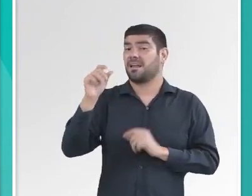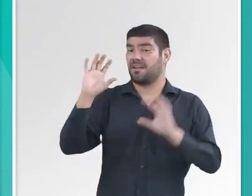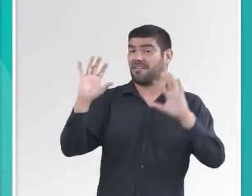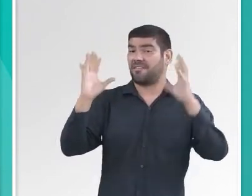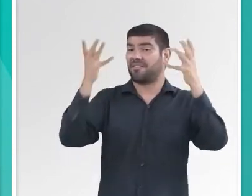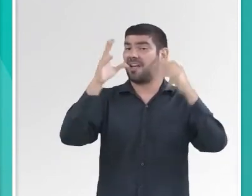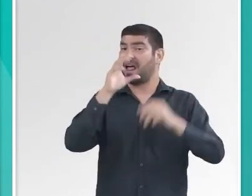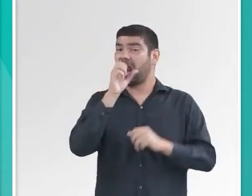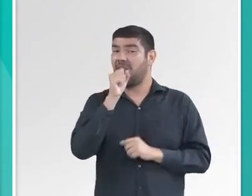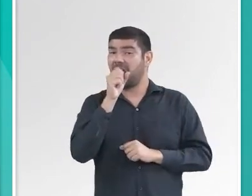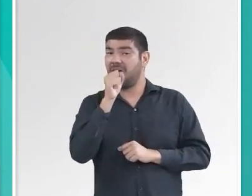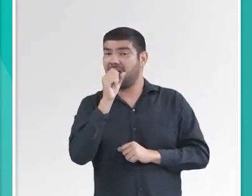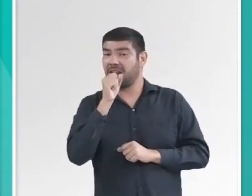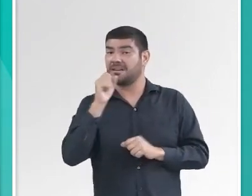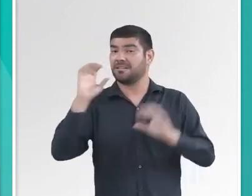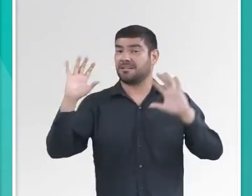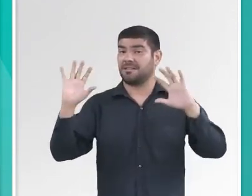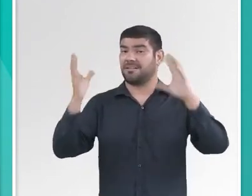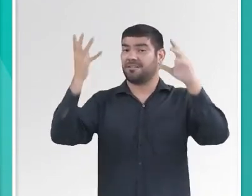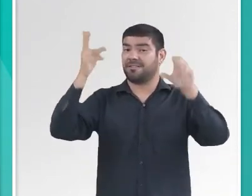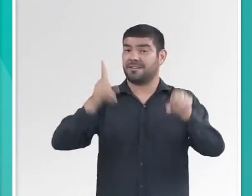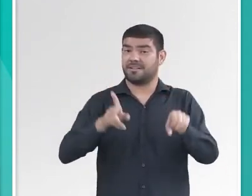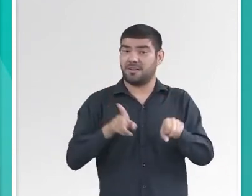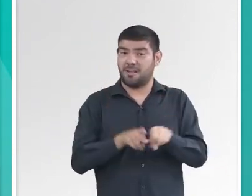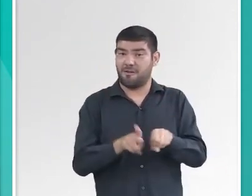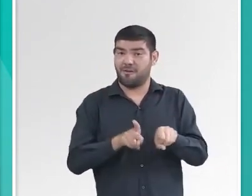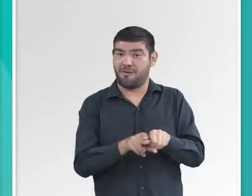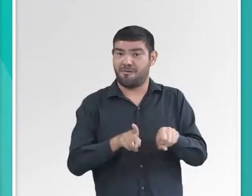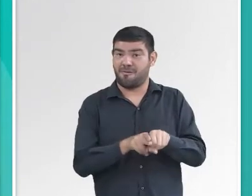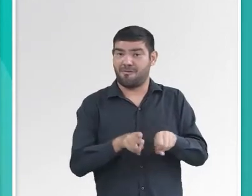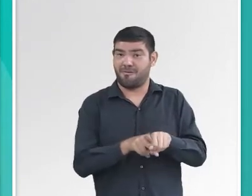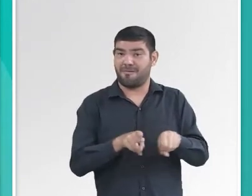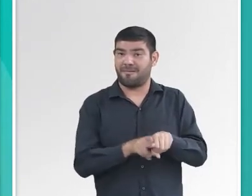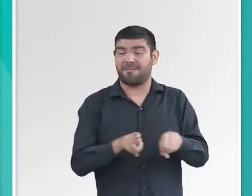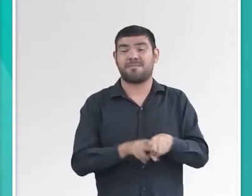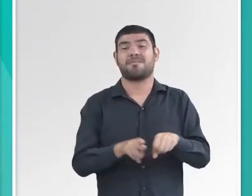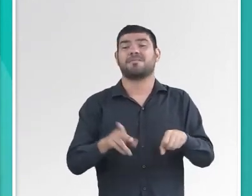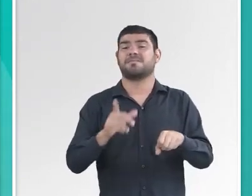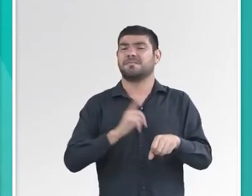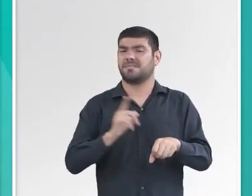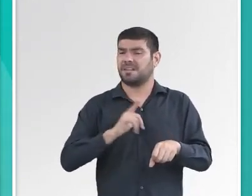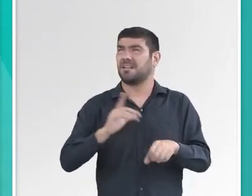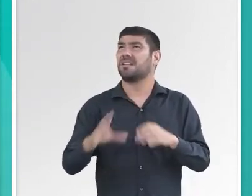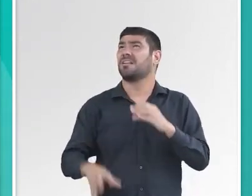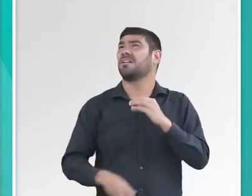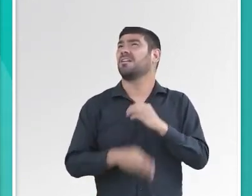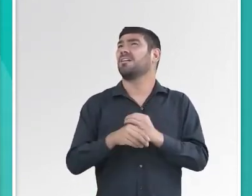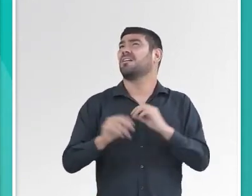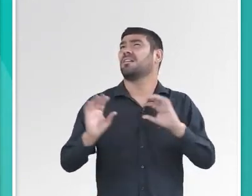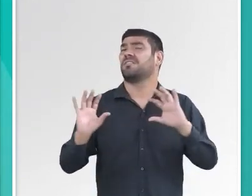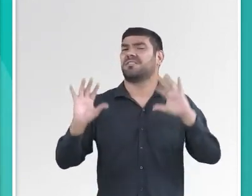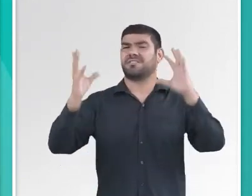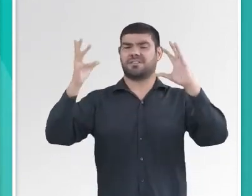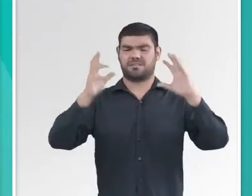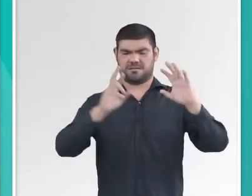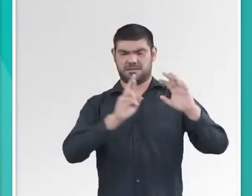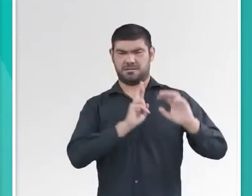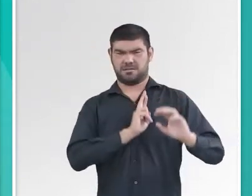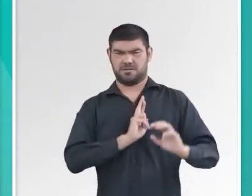em tantos municípios, em tantas cidades. Além dessas festas, estão incluídas aí também festas